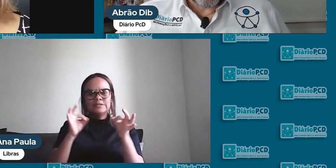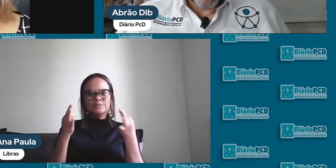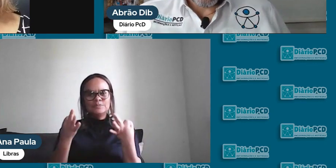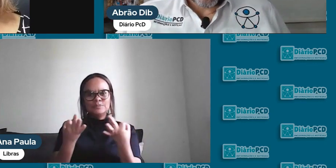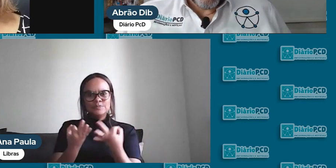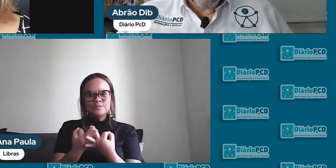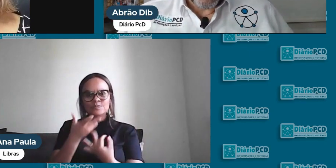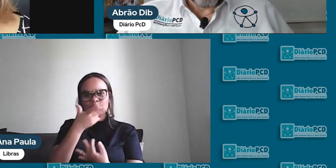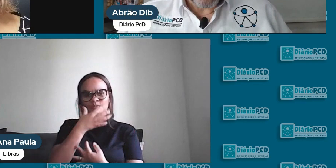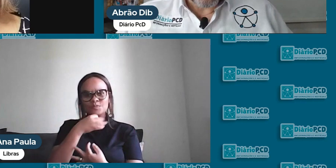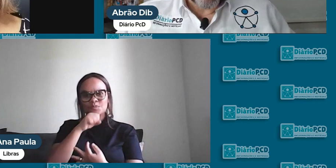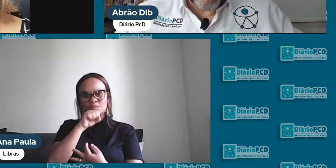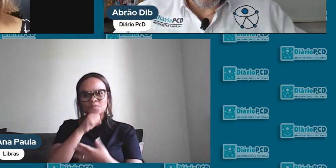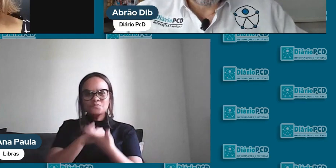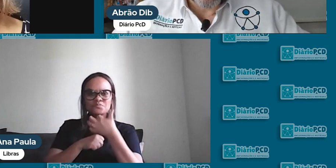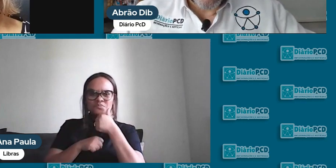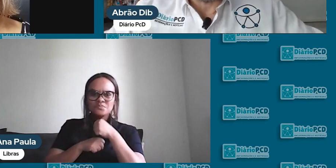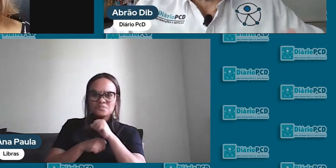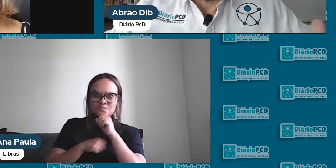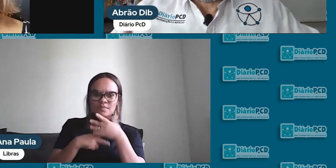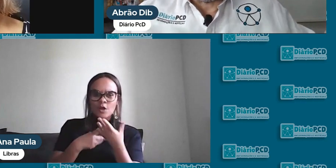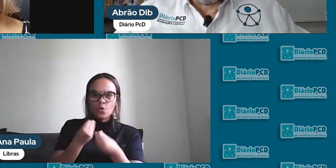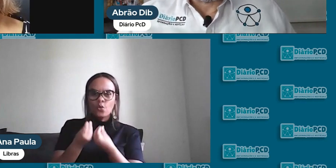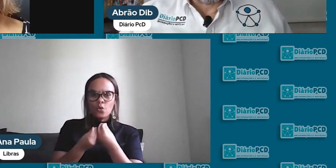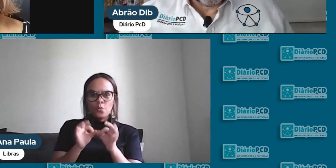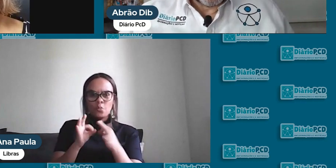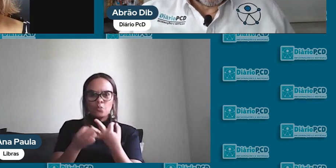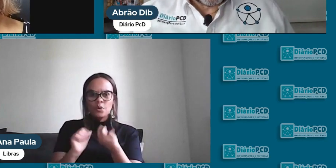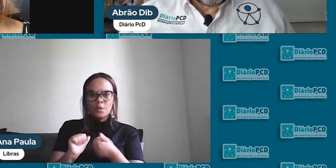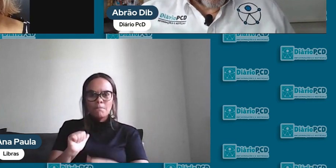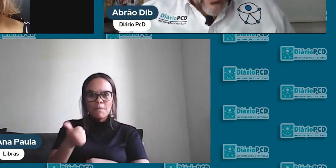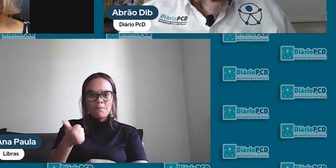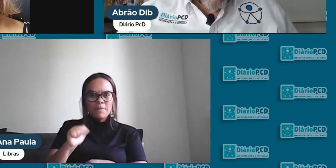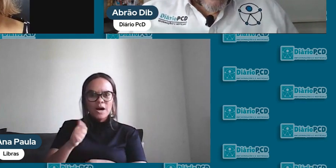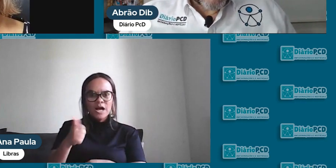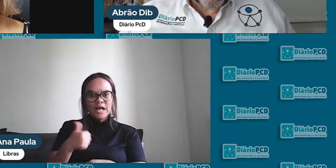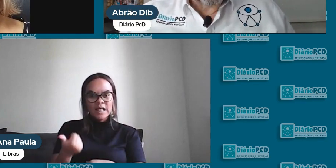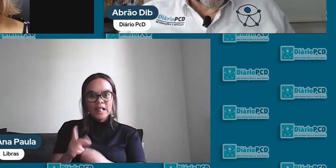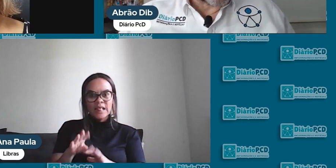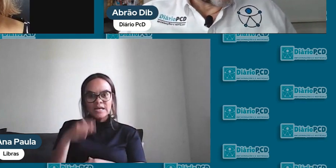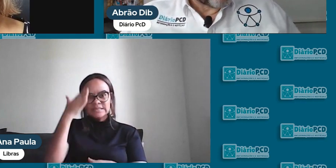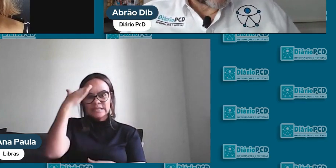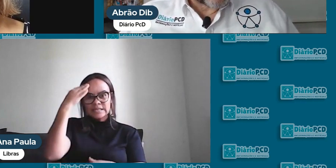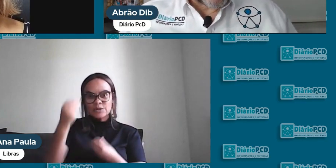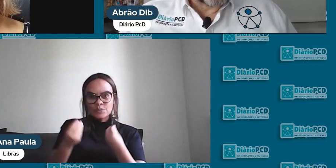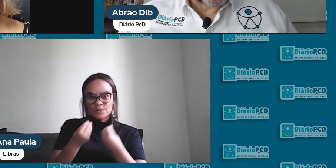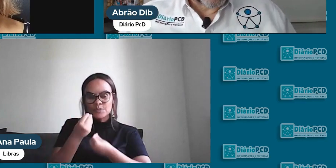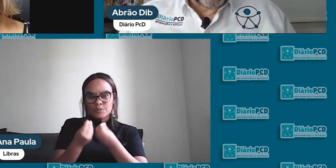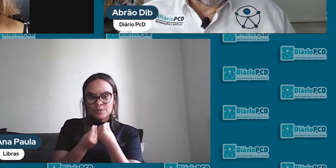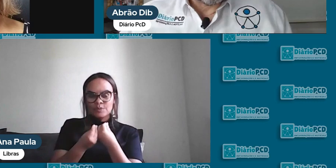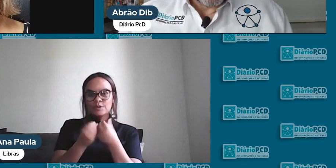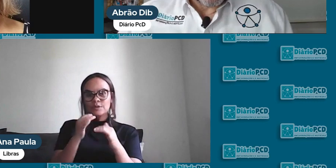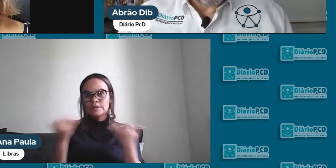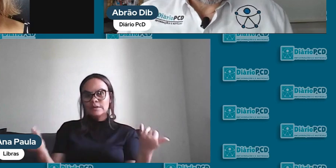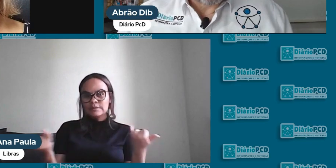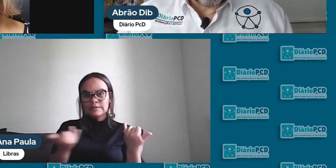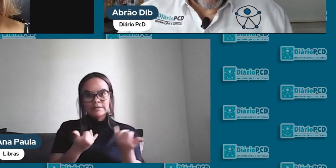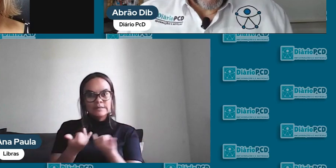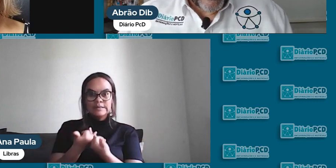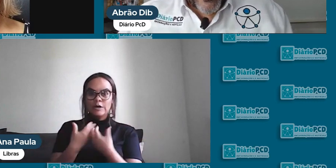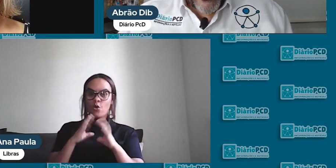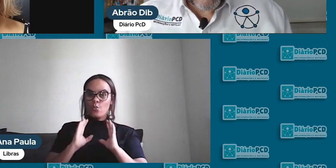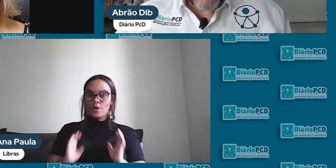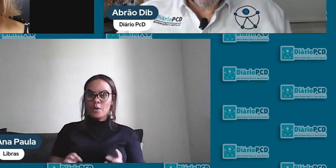com deficiência? Como é que essas famílias podem avaliar isso e poder entender de que tem um recado chegando em